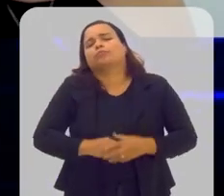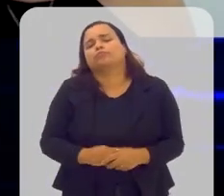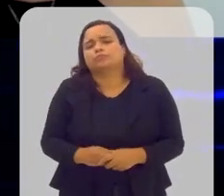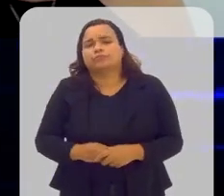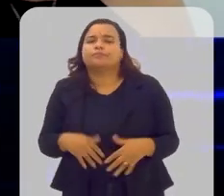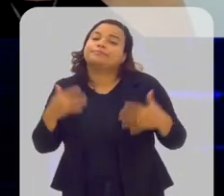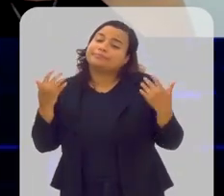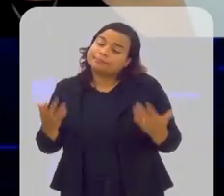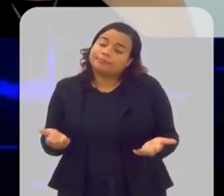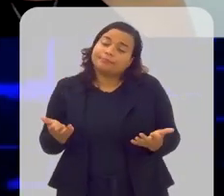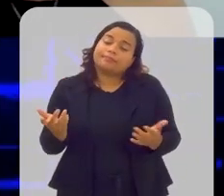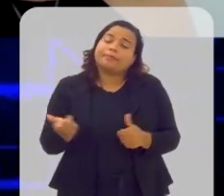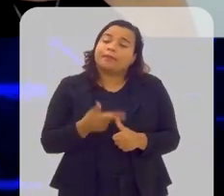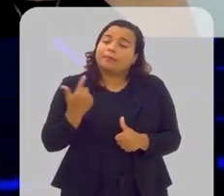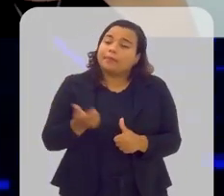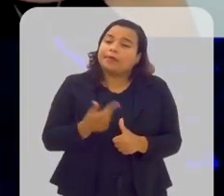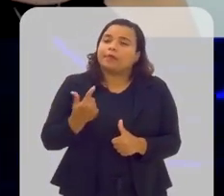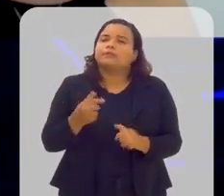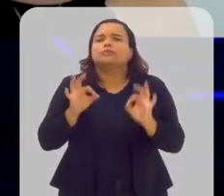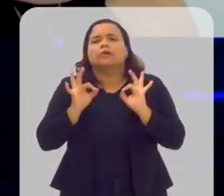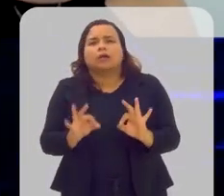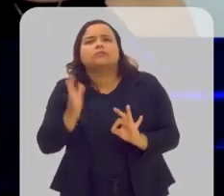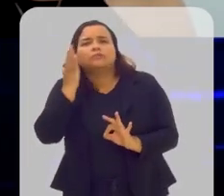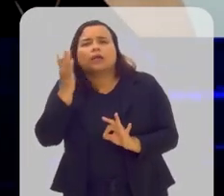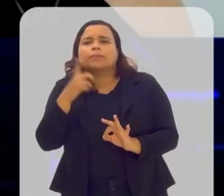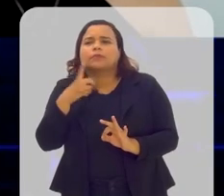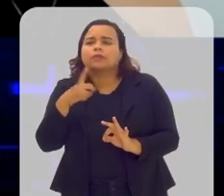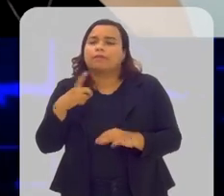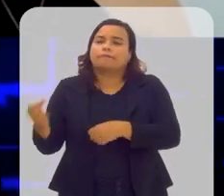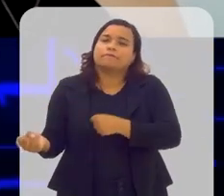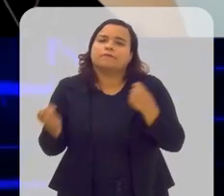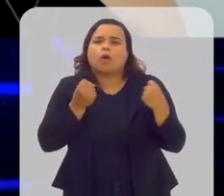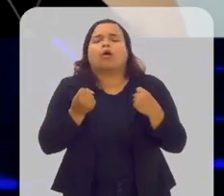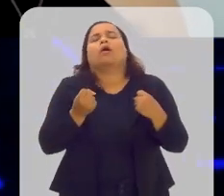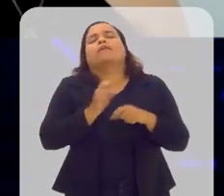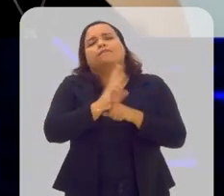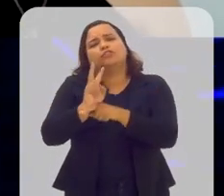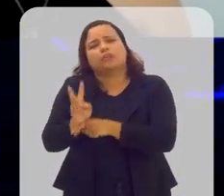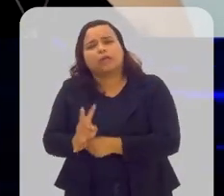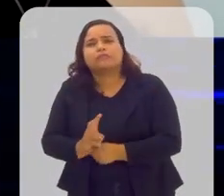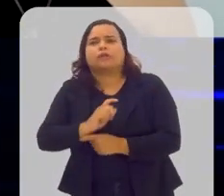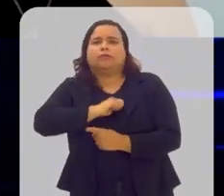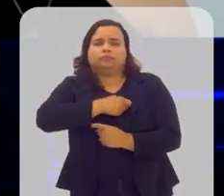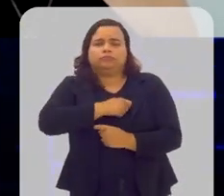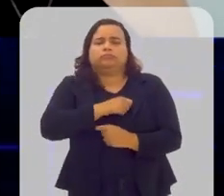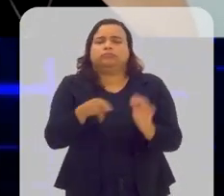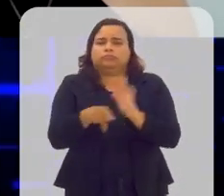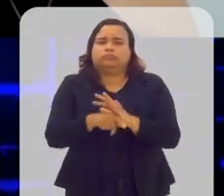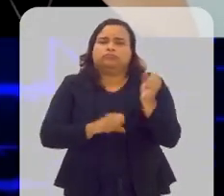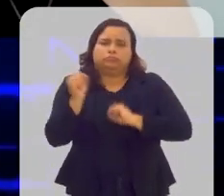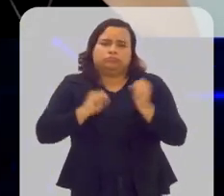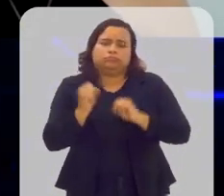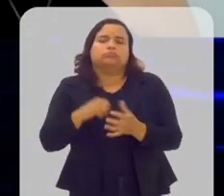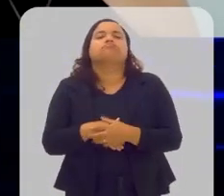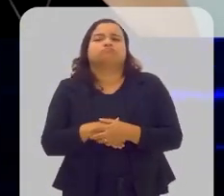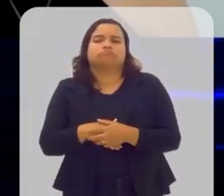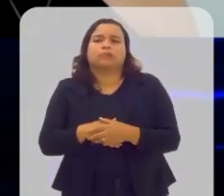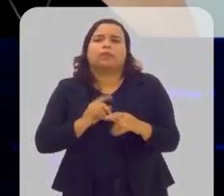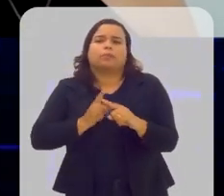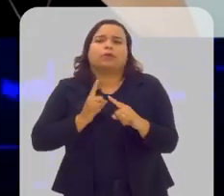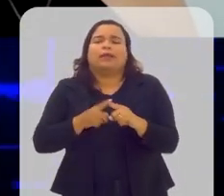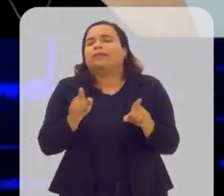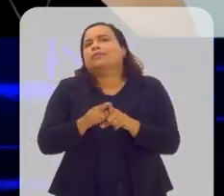futuro? Então, a gente tem, primeiro, garantido que a gente tenha um fortalecimento da fiscalização dessas